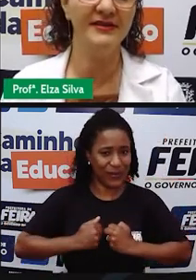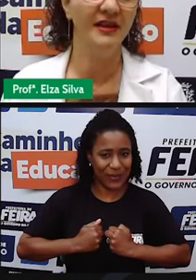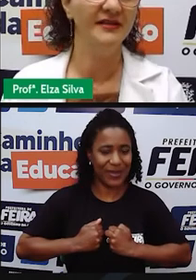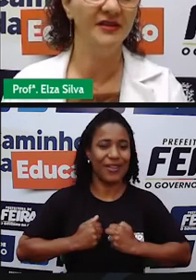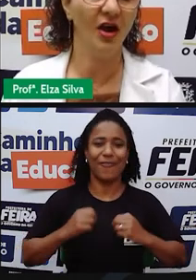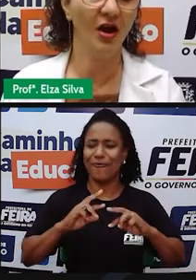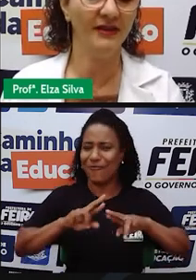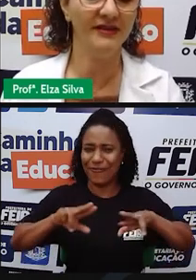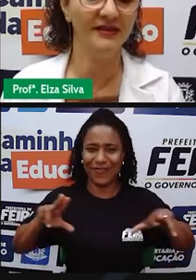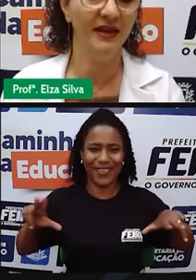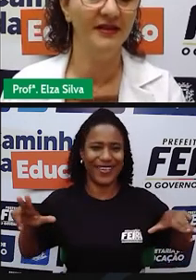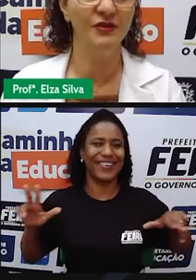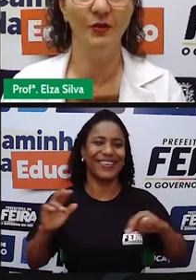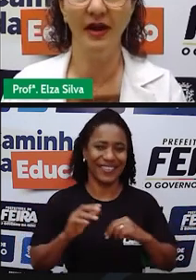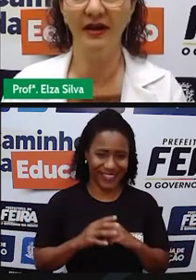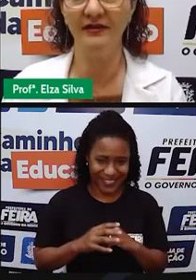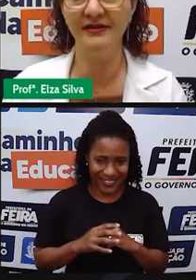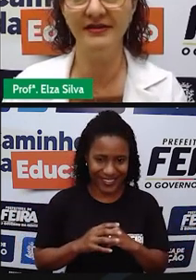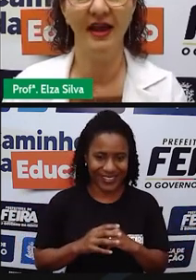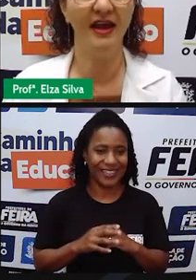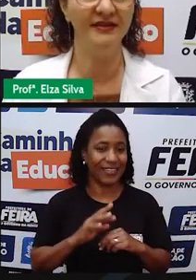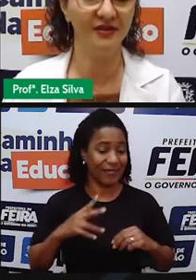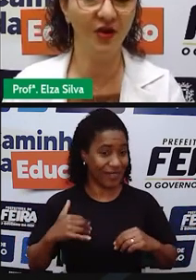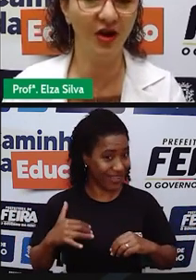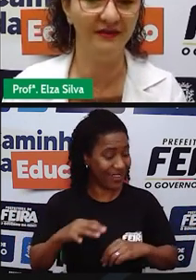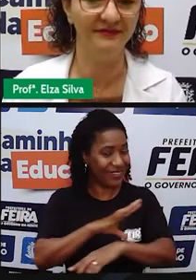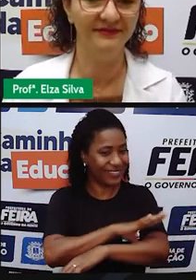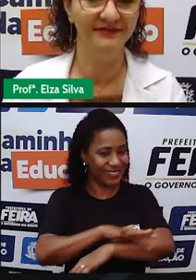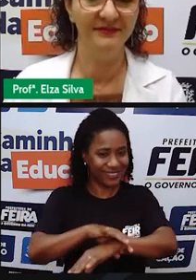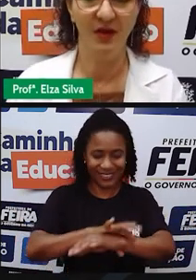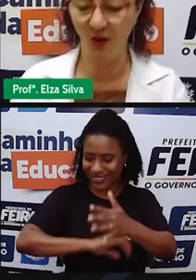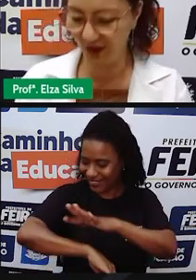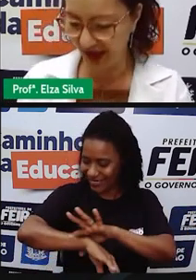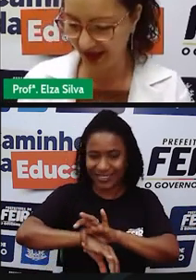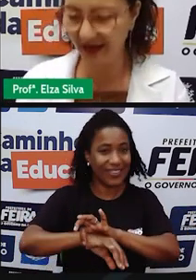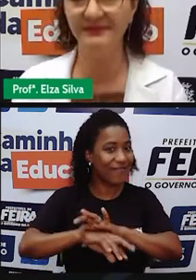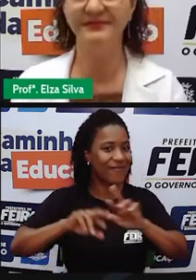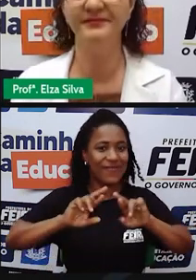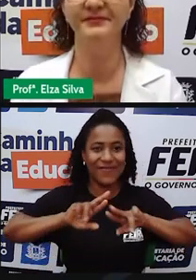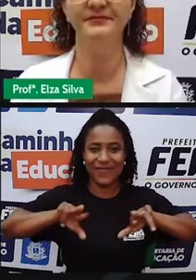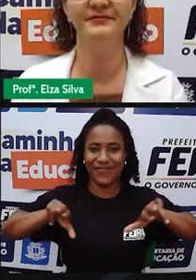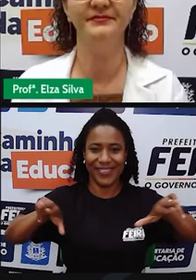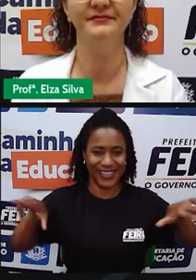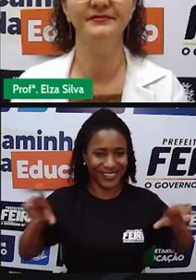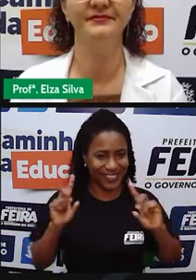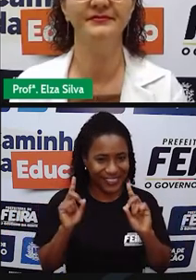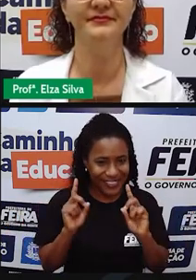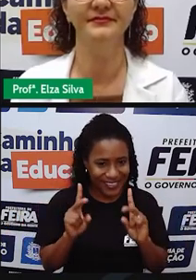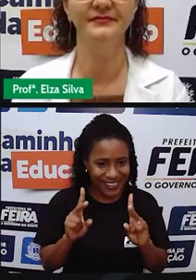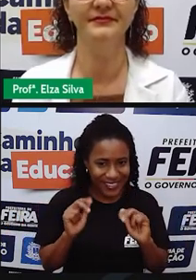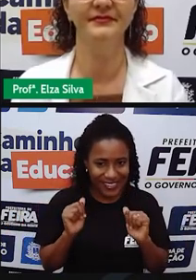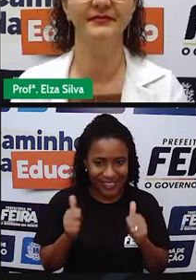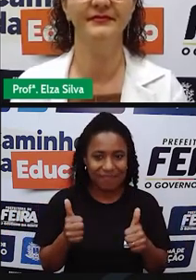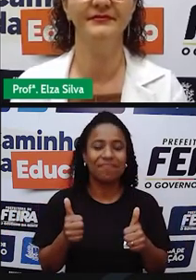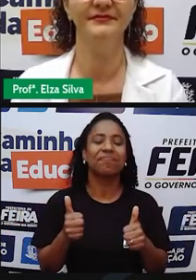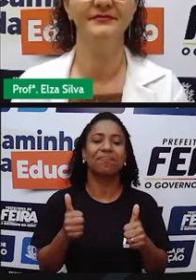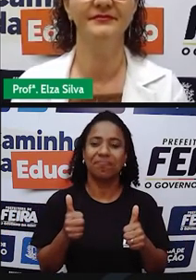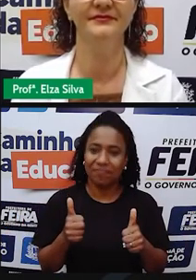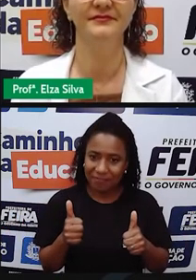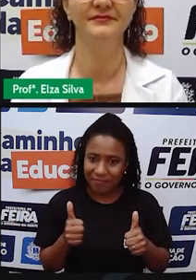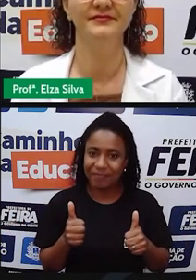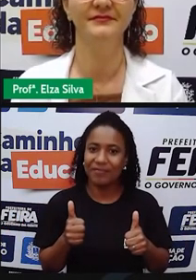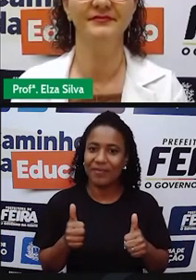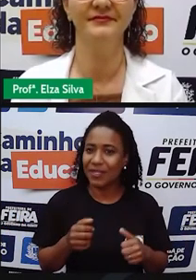blouses, socks, sweaters, and so on. Ok? Ok, so